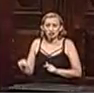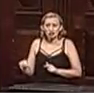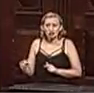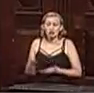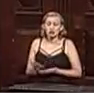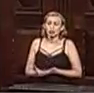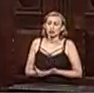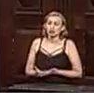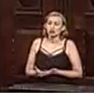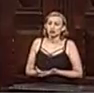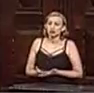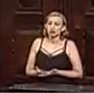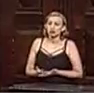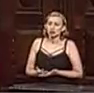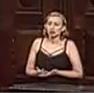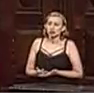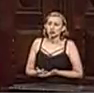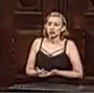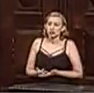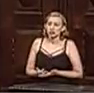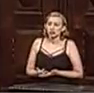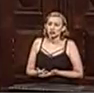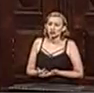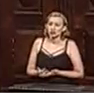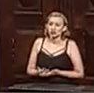acertado, decidiram sequer levá-la